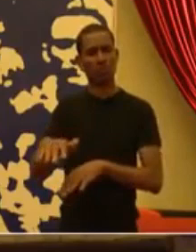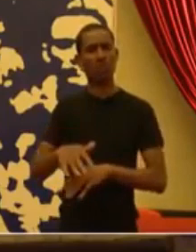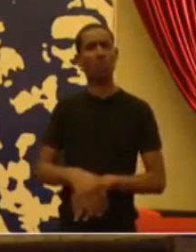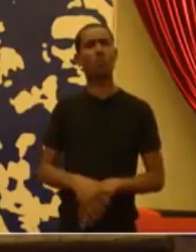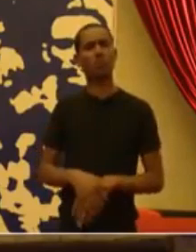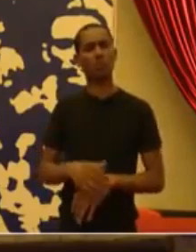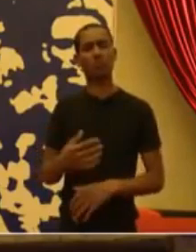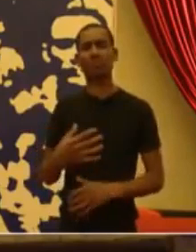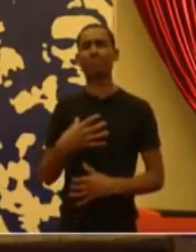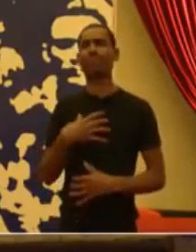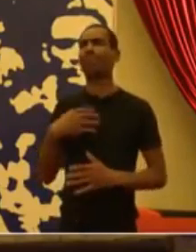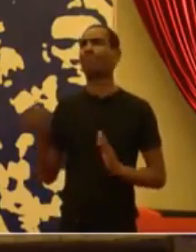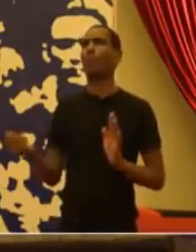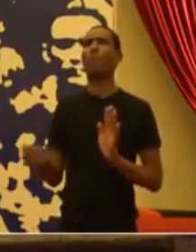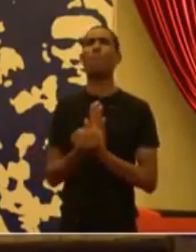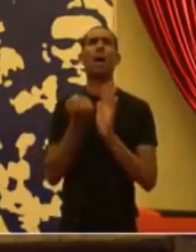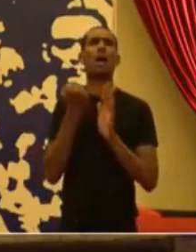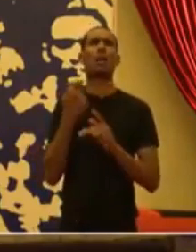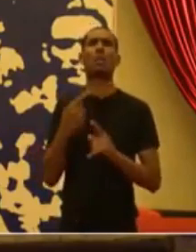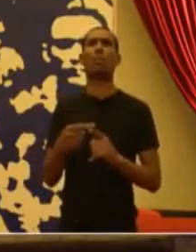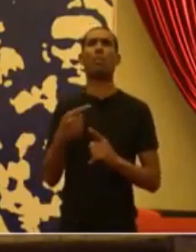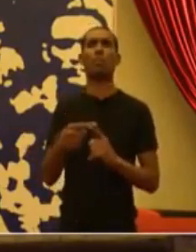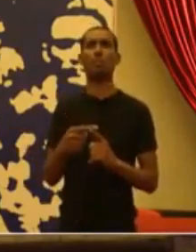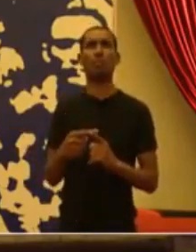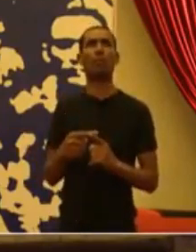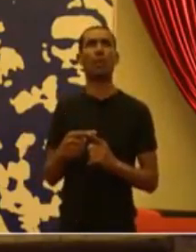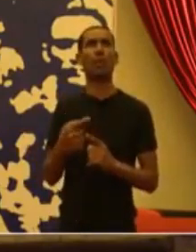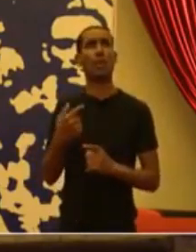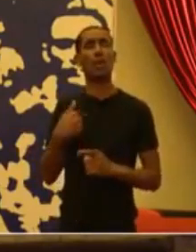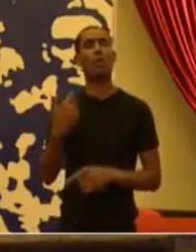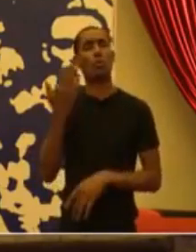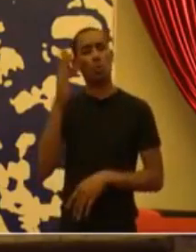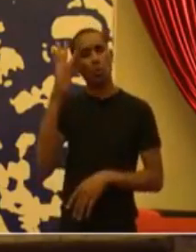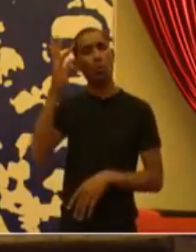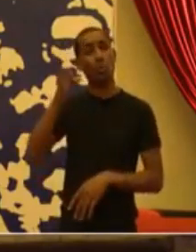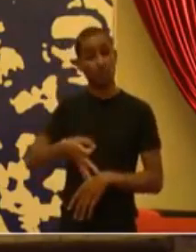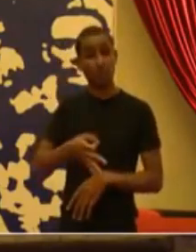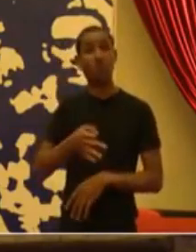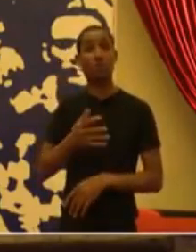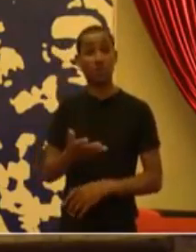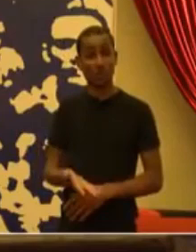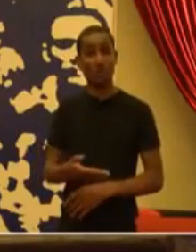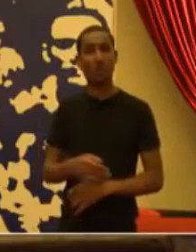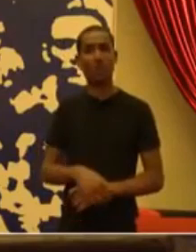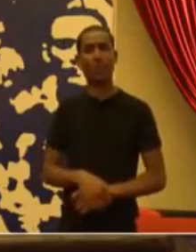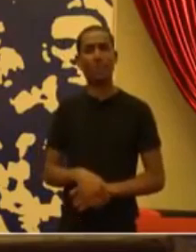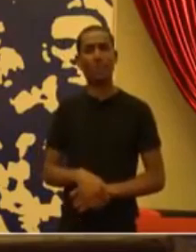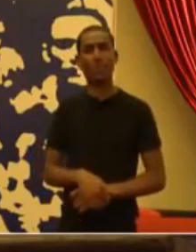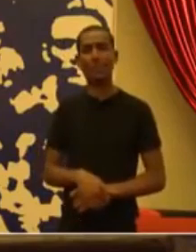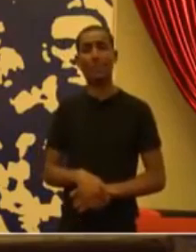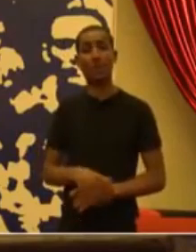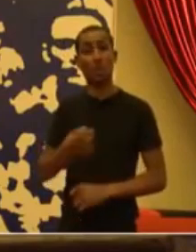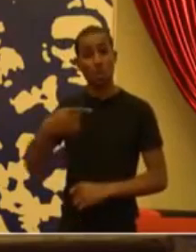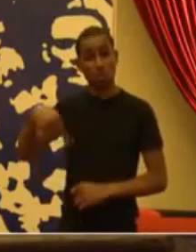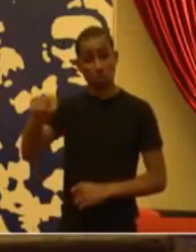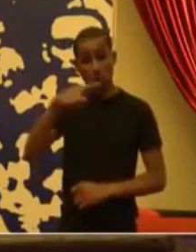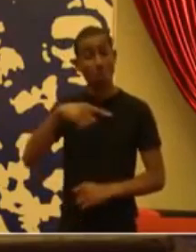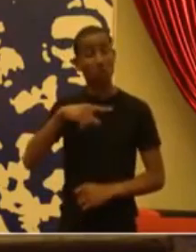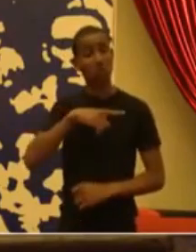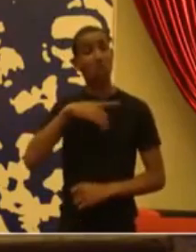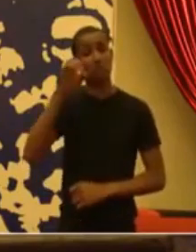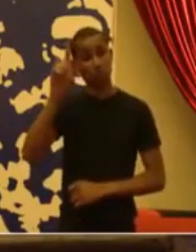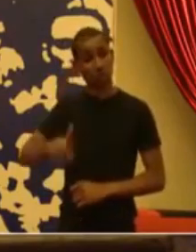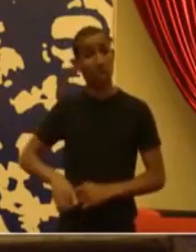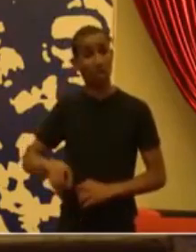muito profundamente, porque foi quando eu entendi que nós tínhamos direitos